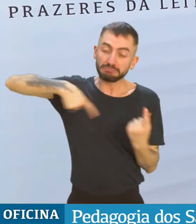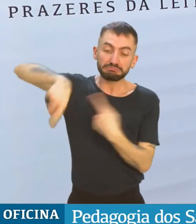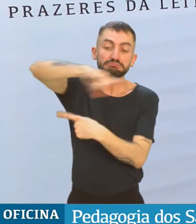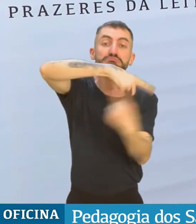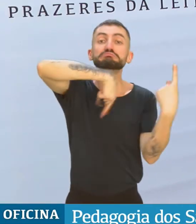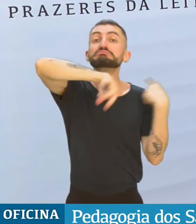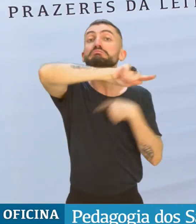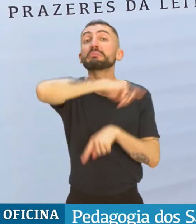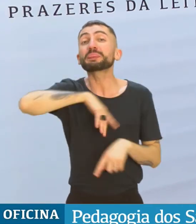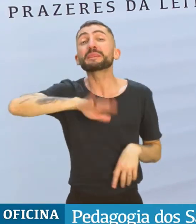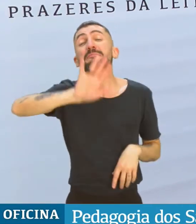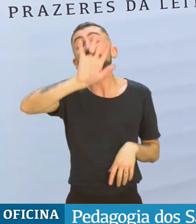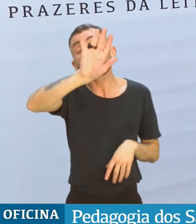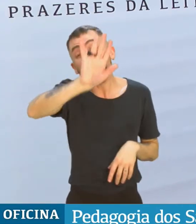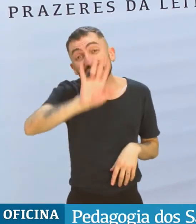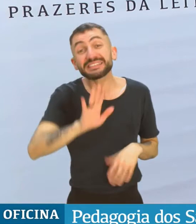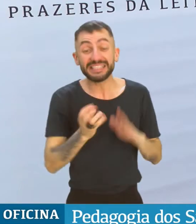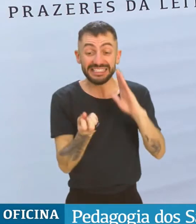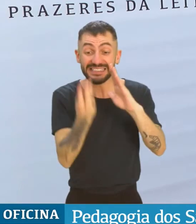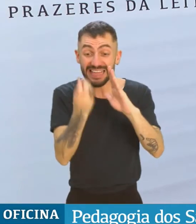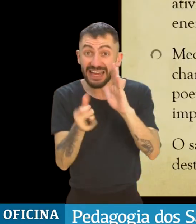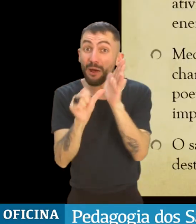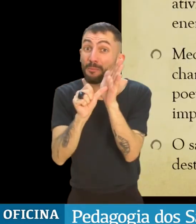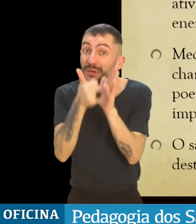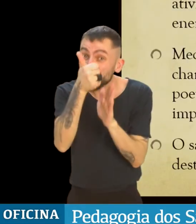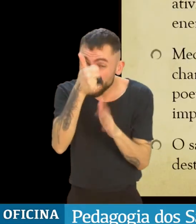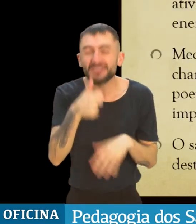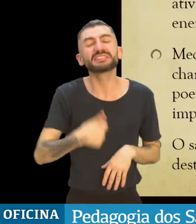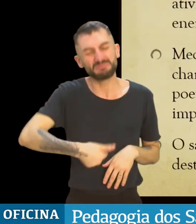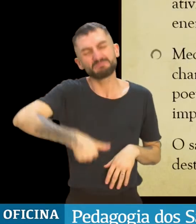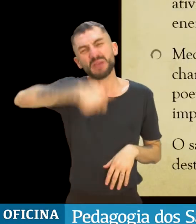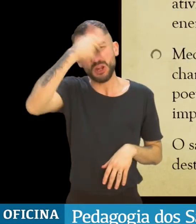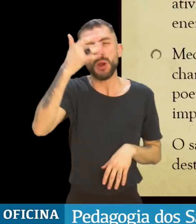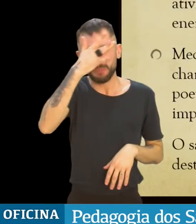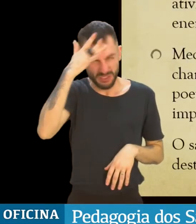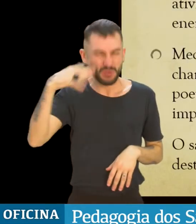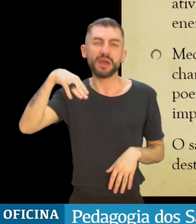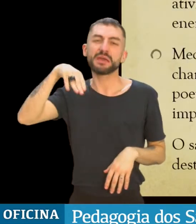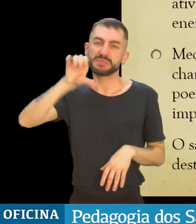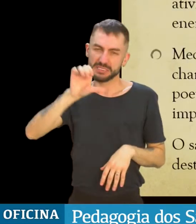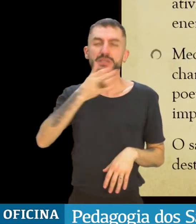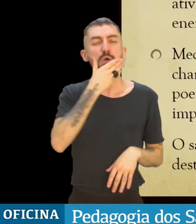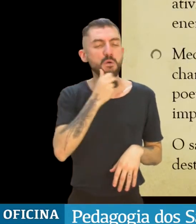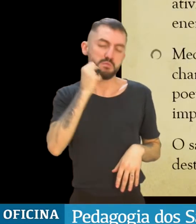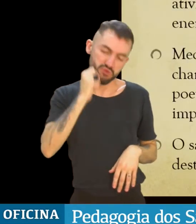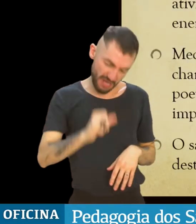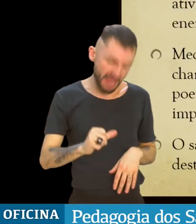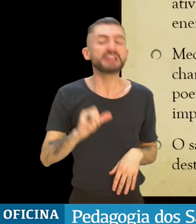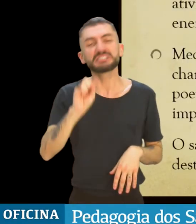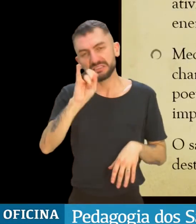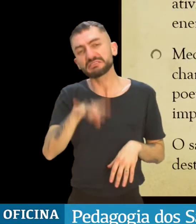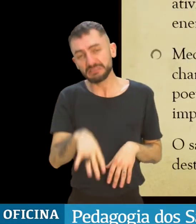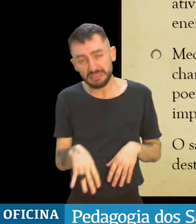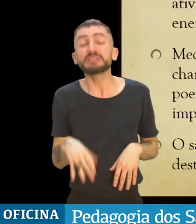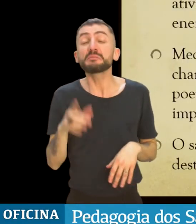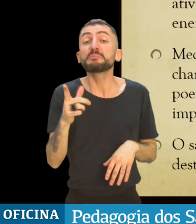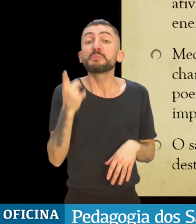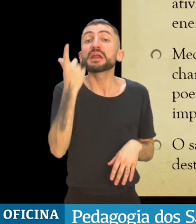começo do sarau, a melhor opção é você ter algum apresentador, alguma apresentadora, ou melhor ainda, se